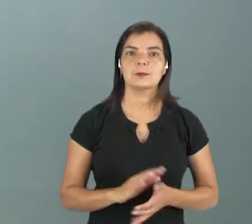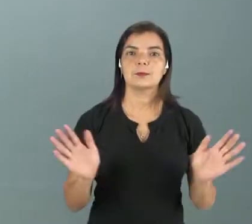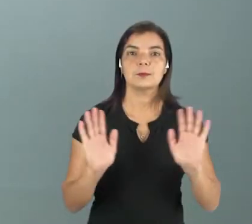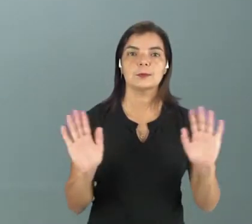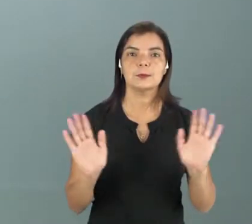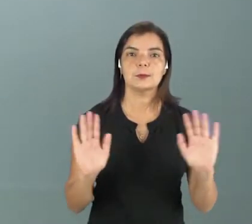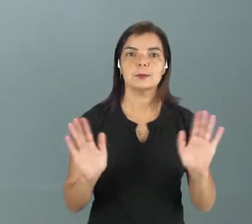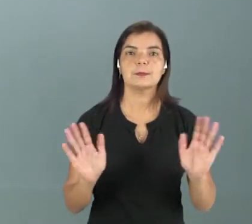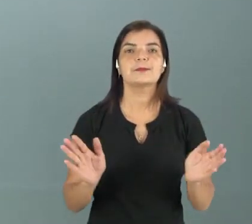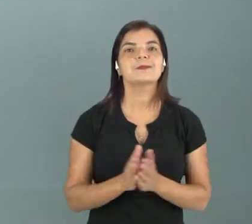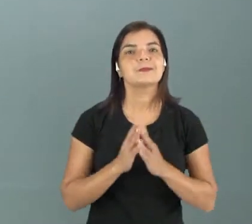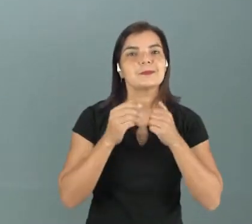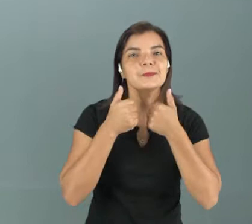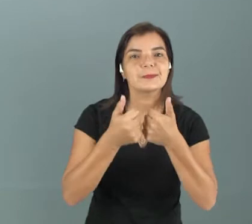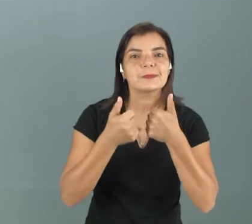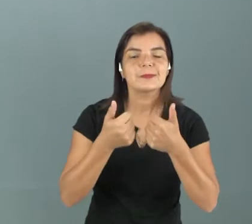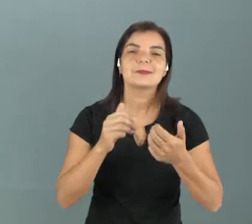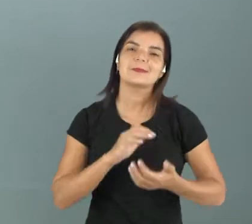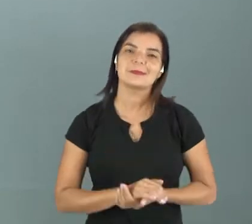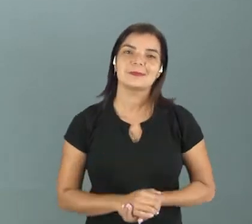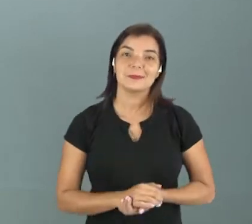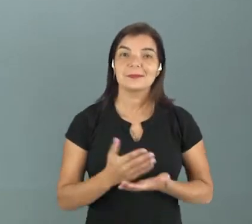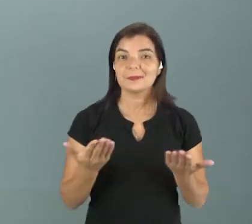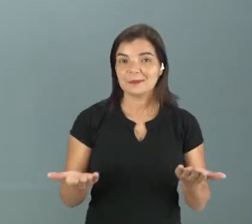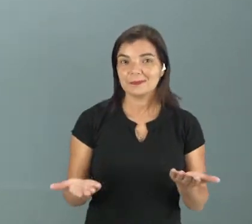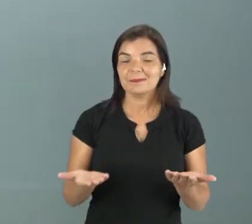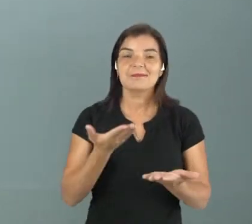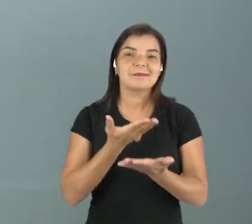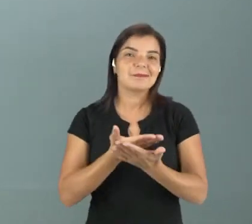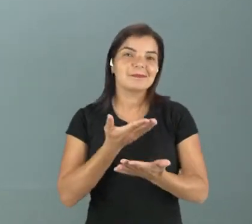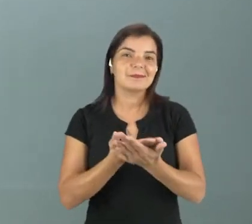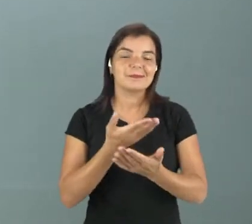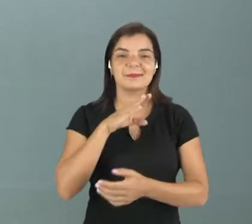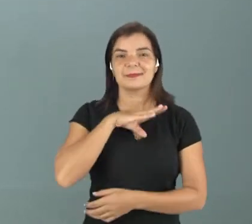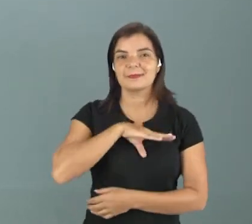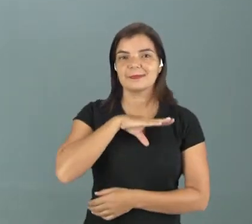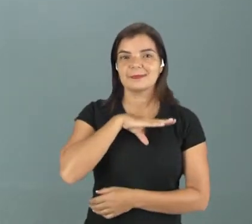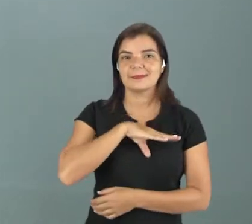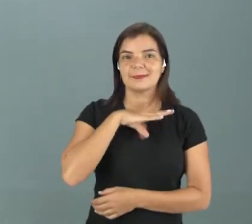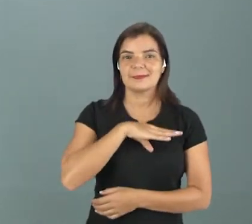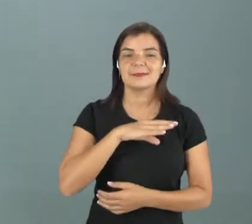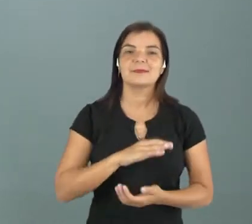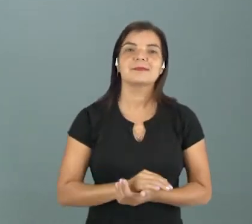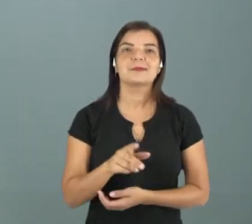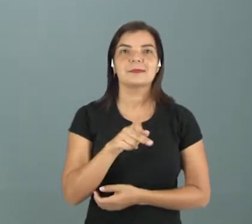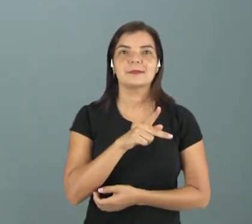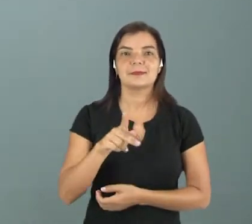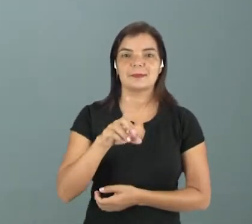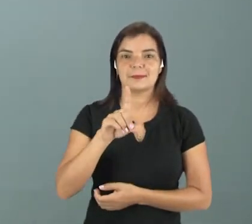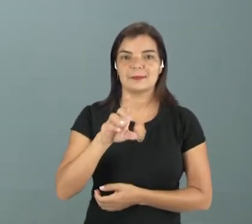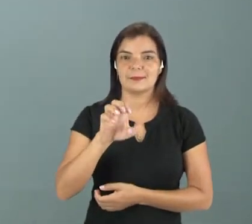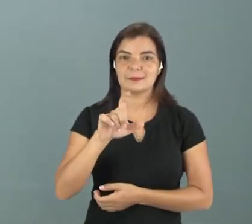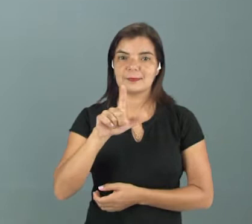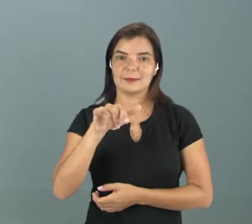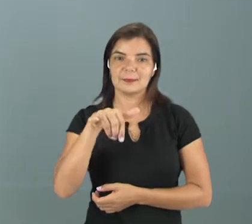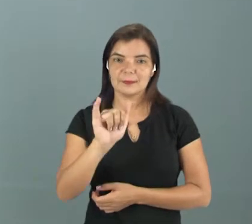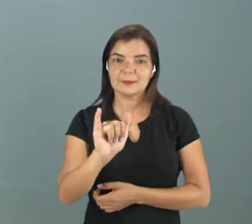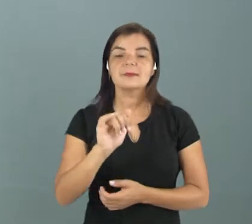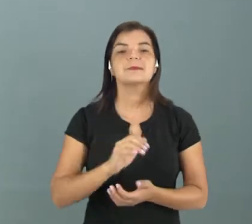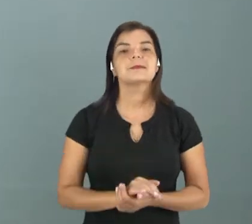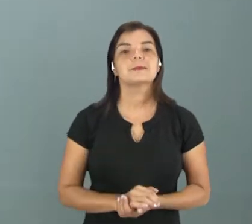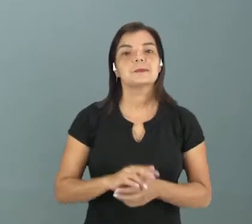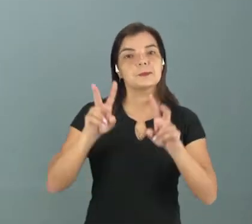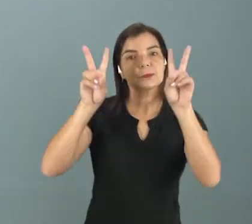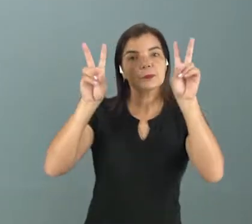Olá pessoal, tudo bem? Estou de volta com vocês para mais uma aula de língua portuguesa, tá? Sou a professora Deli e